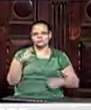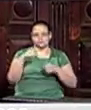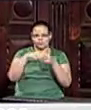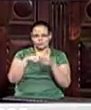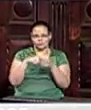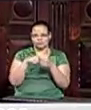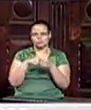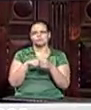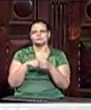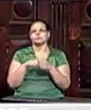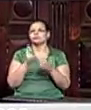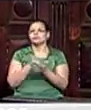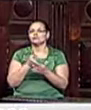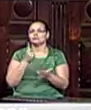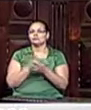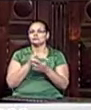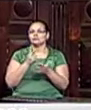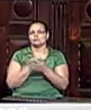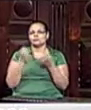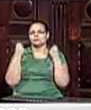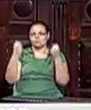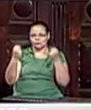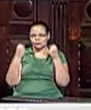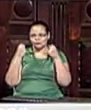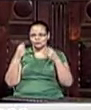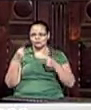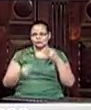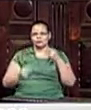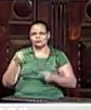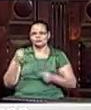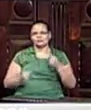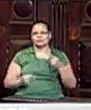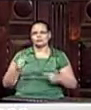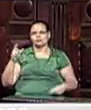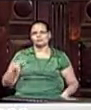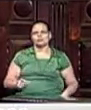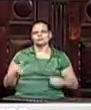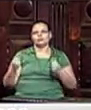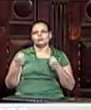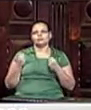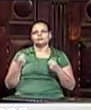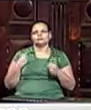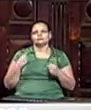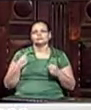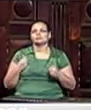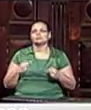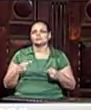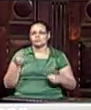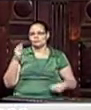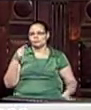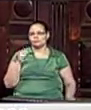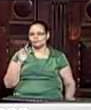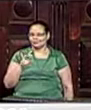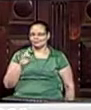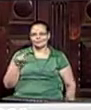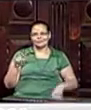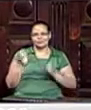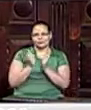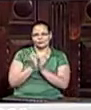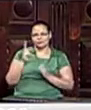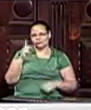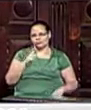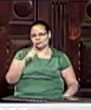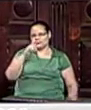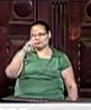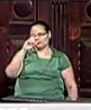aliado às mesmas forças políticas que sustentavam o modelo liberal, salvo PSDB e DEM,